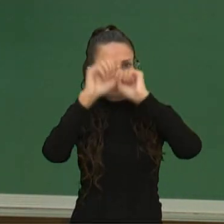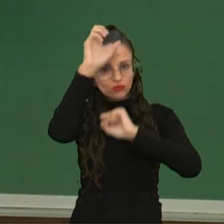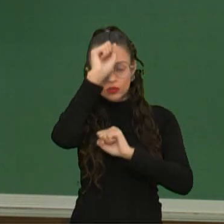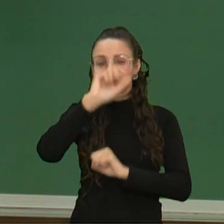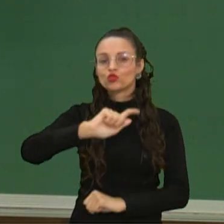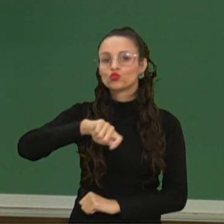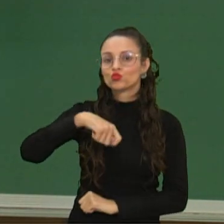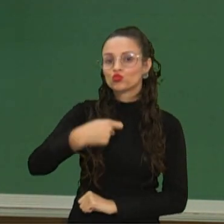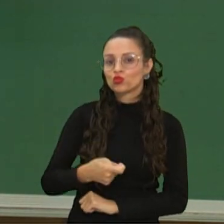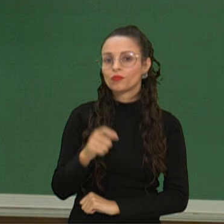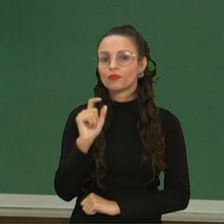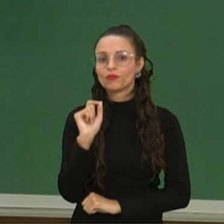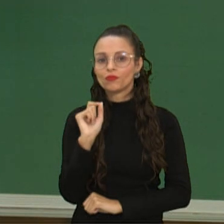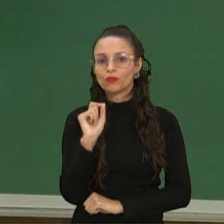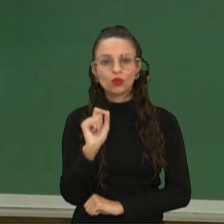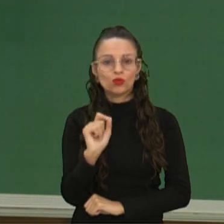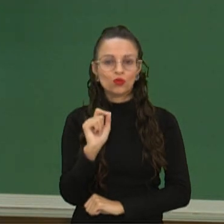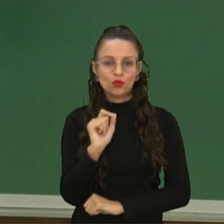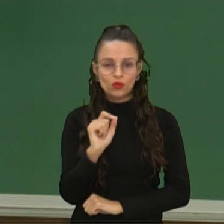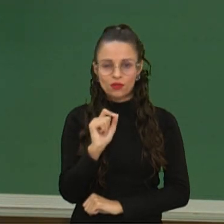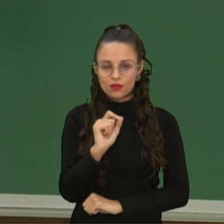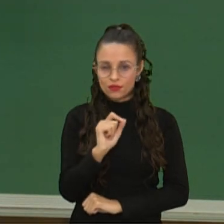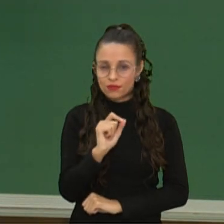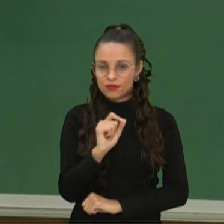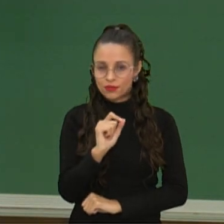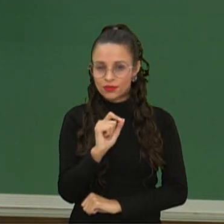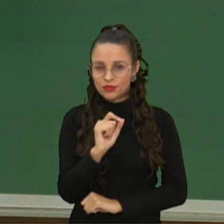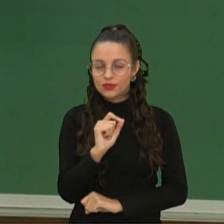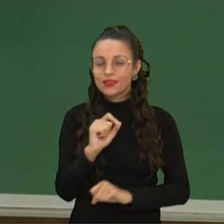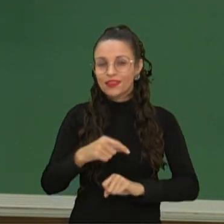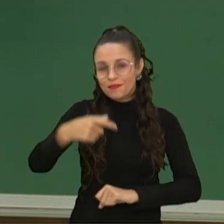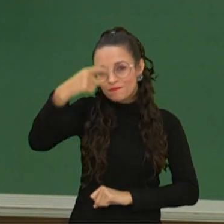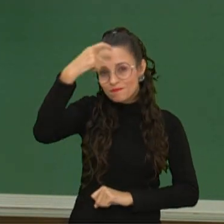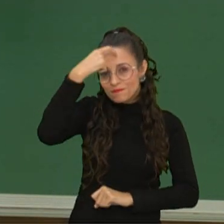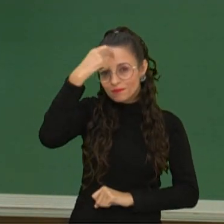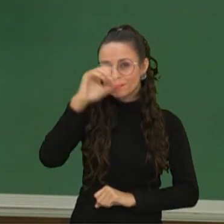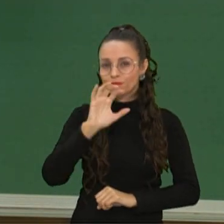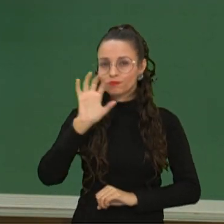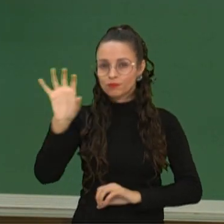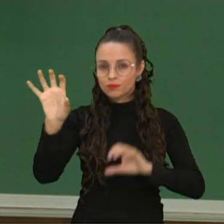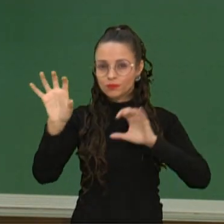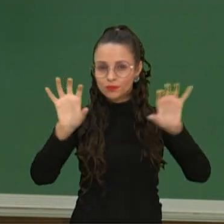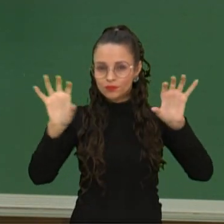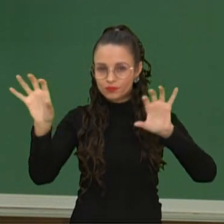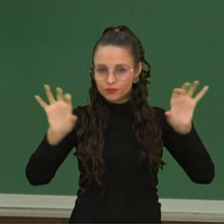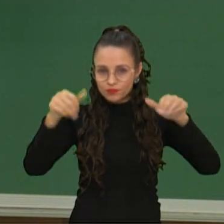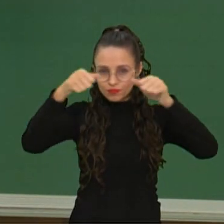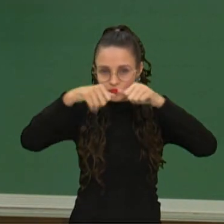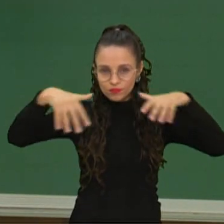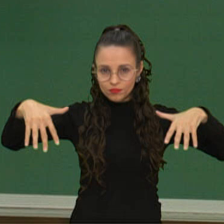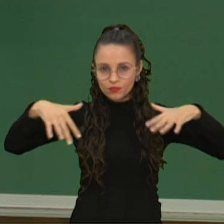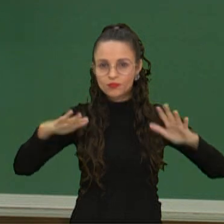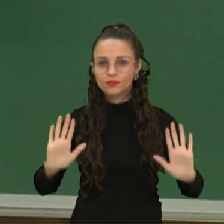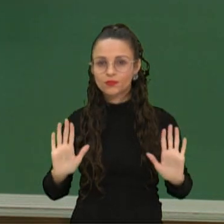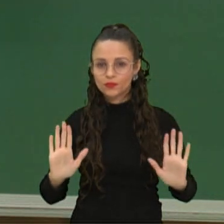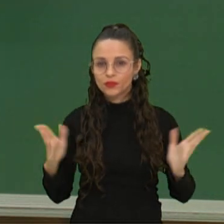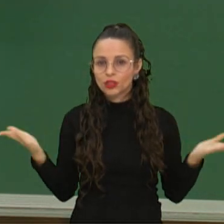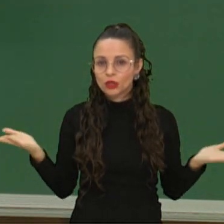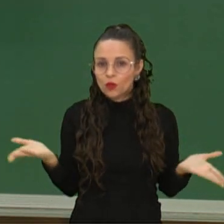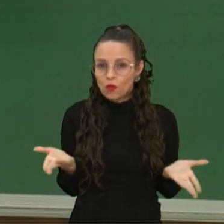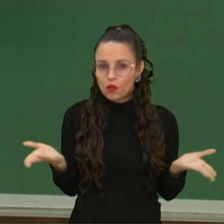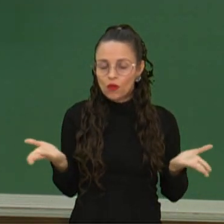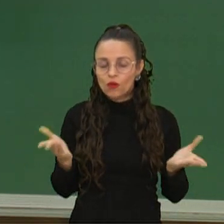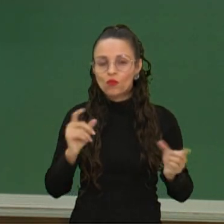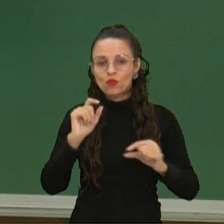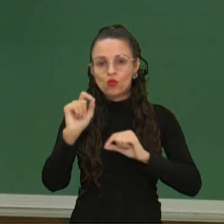para vocês no que diz respeito à produção de mind maps, de mapas mentais. E hoje, nós vamos conversar